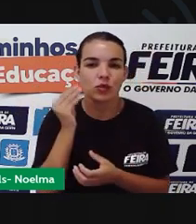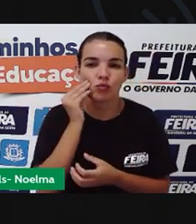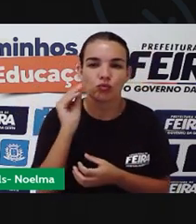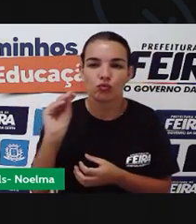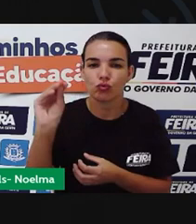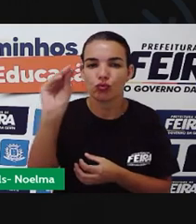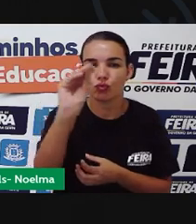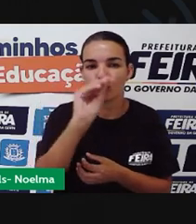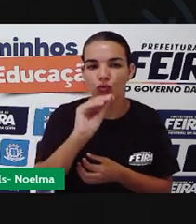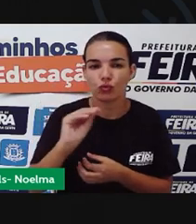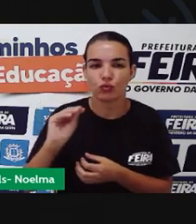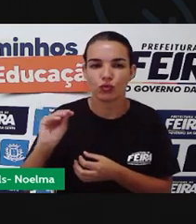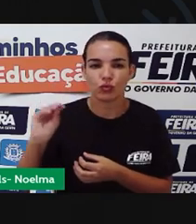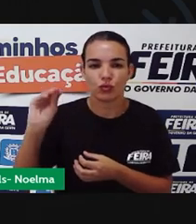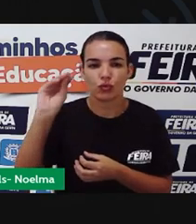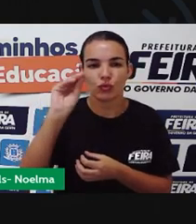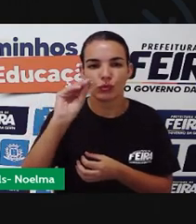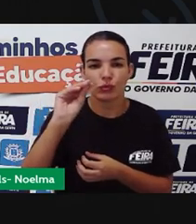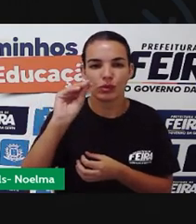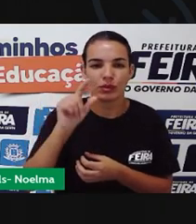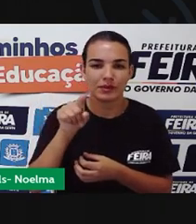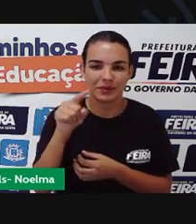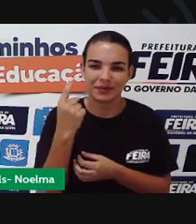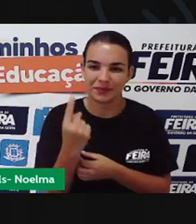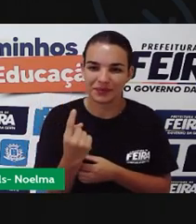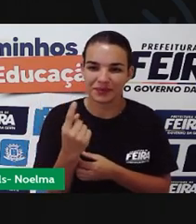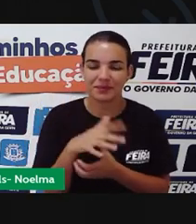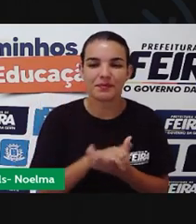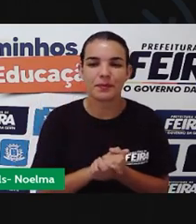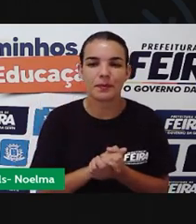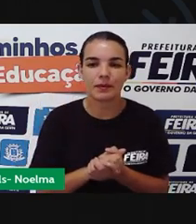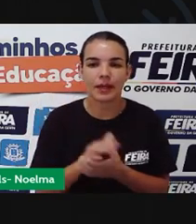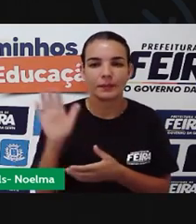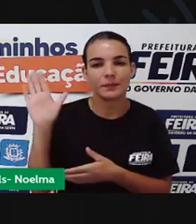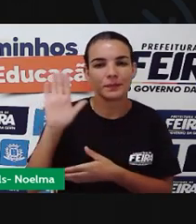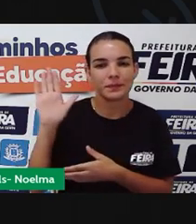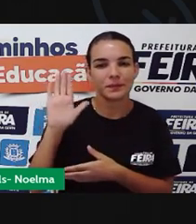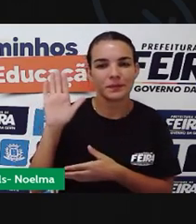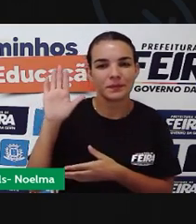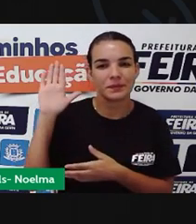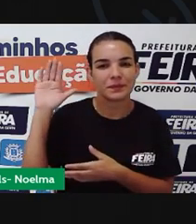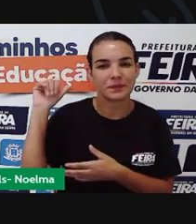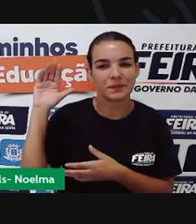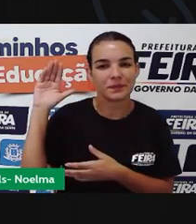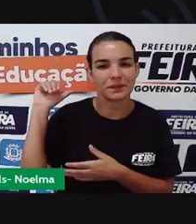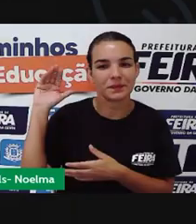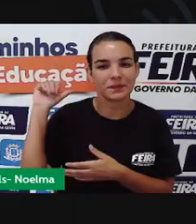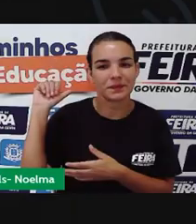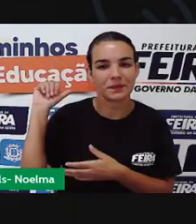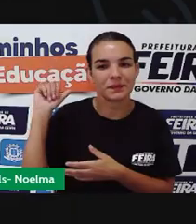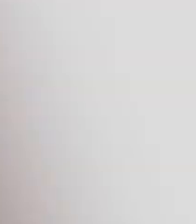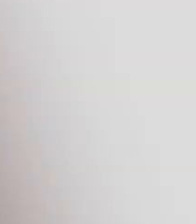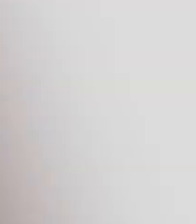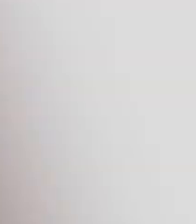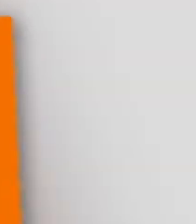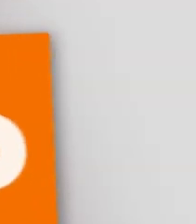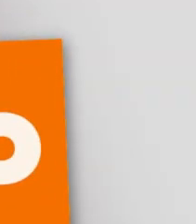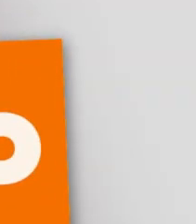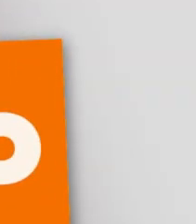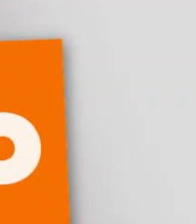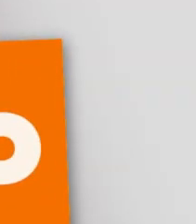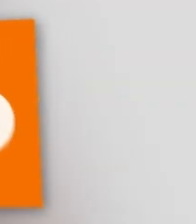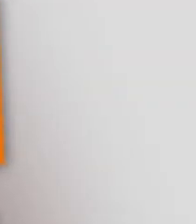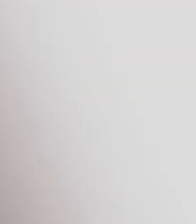beijinho no coração de cada um de vocês e até a próxima aula tchau tchau tchau